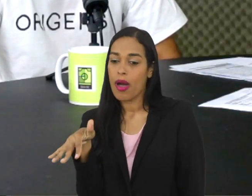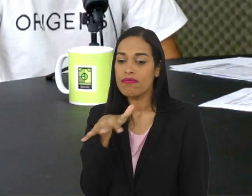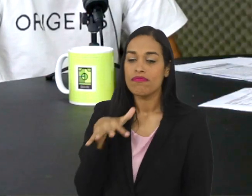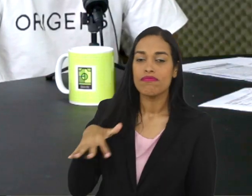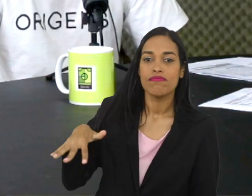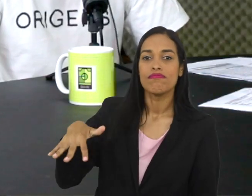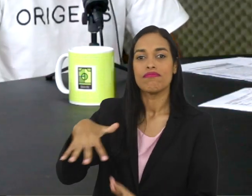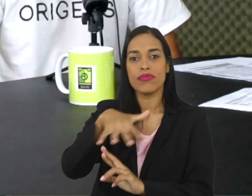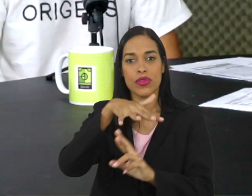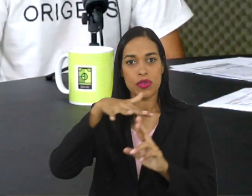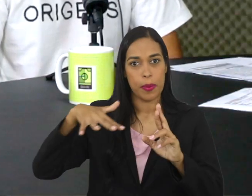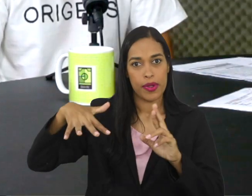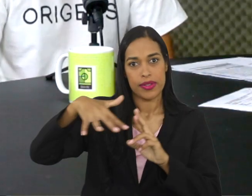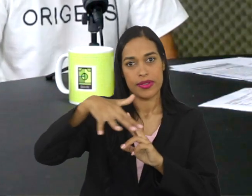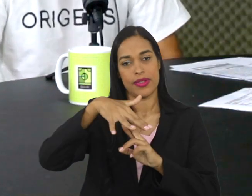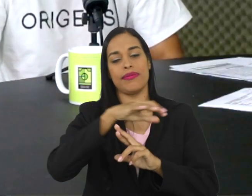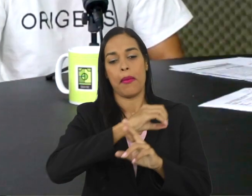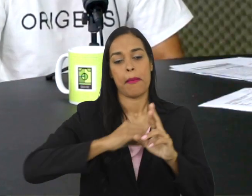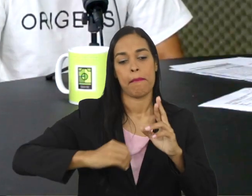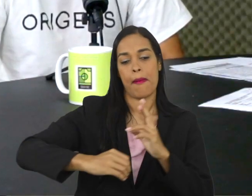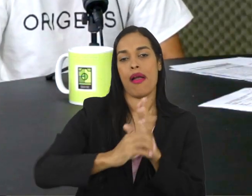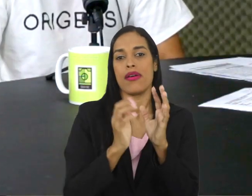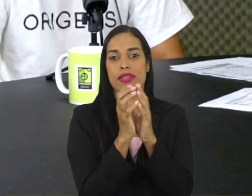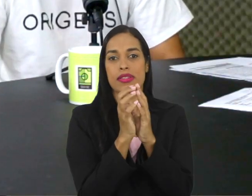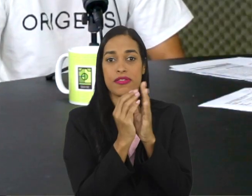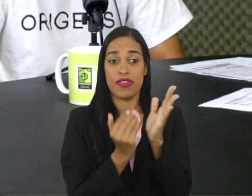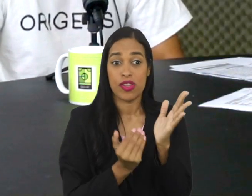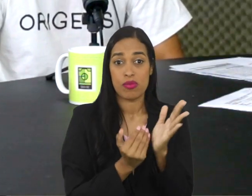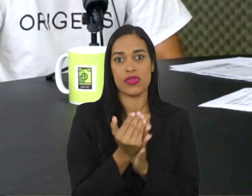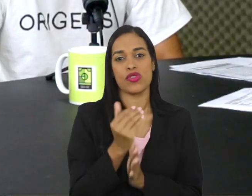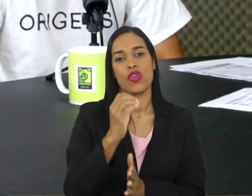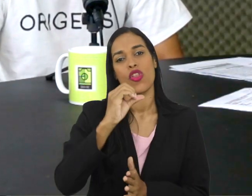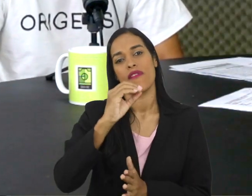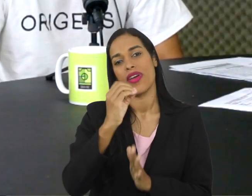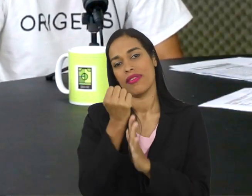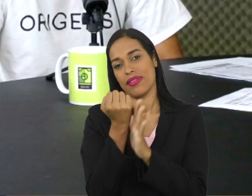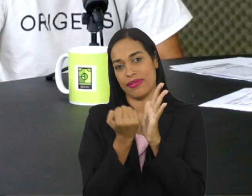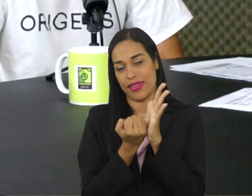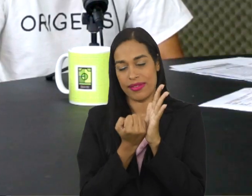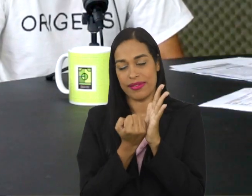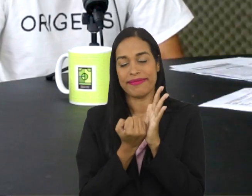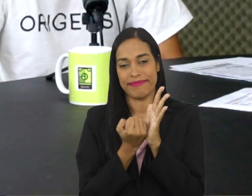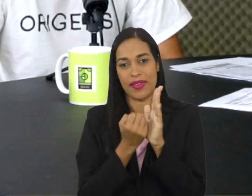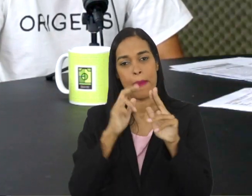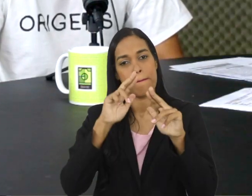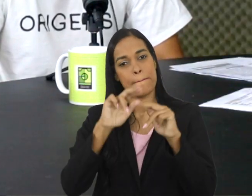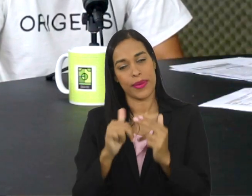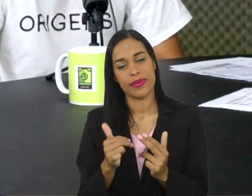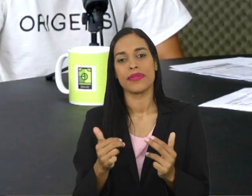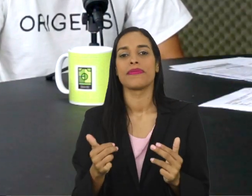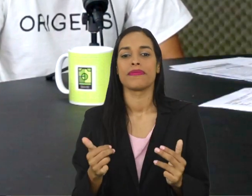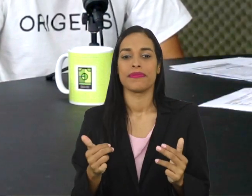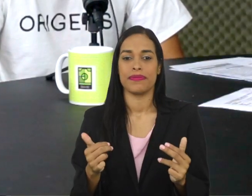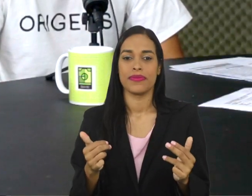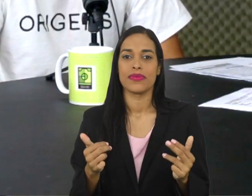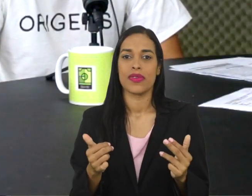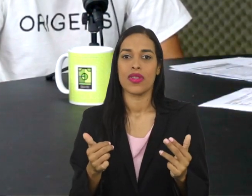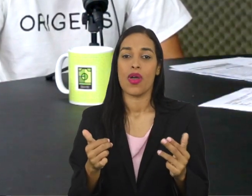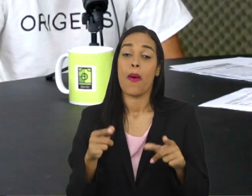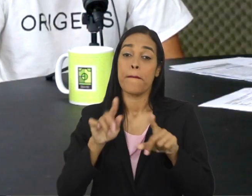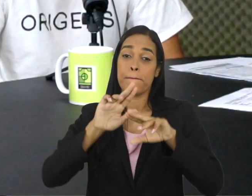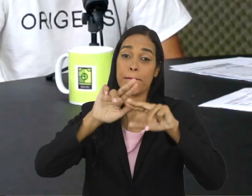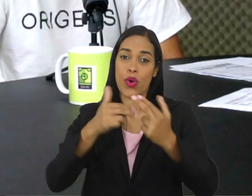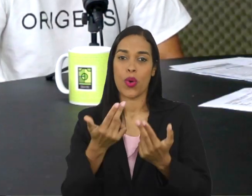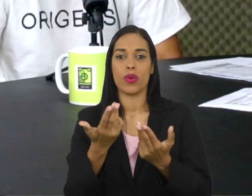do Recife, ele ganhou grande projeção a partir dos anos 90, também por conta do movimento